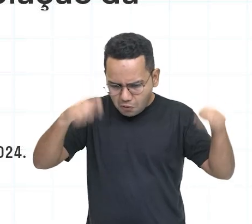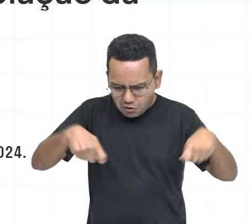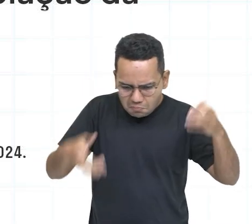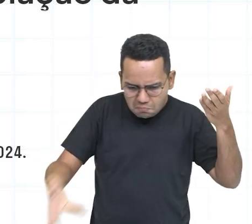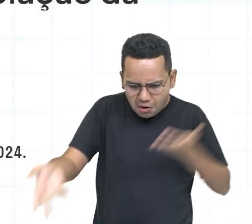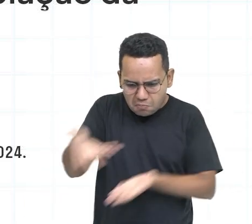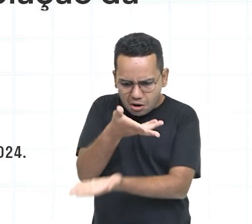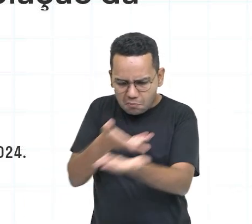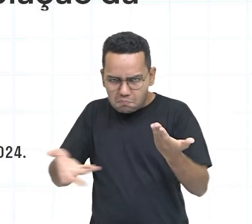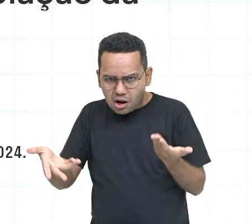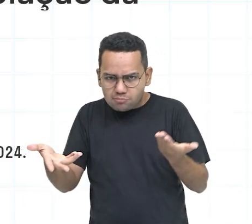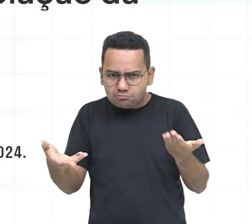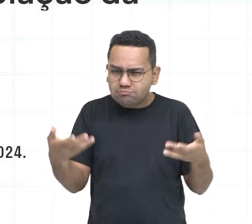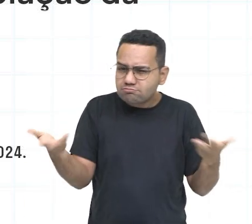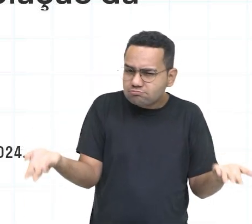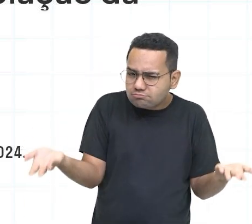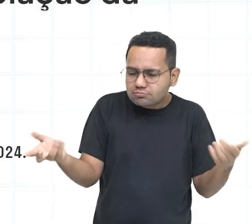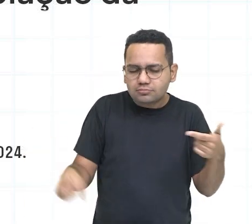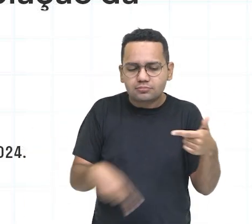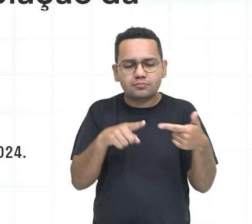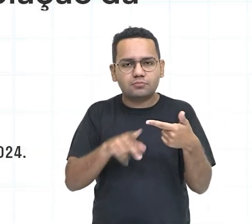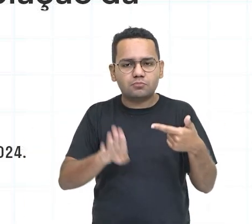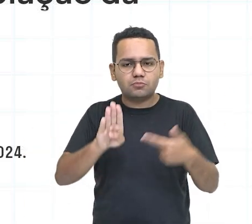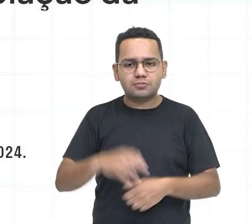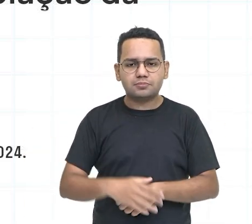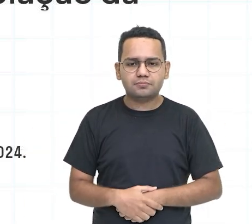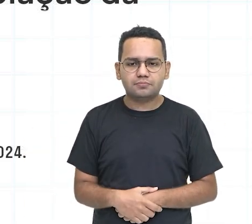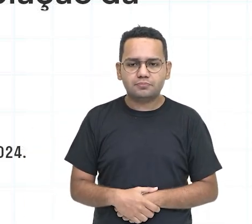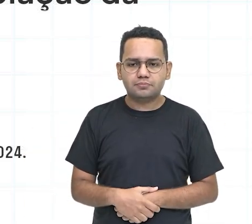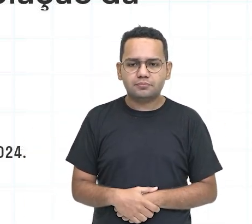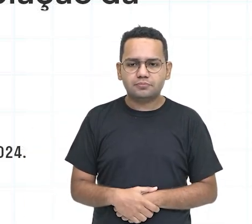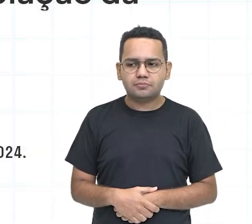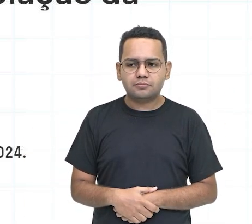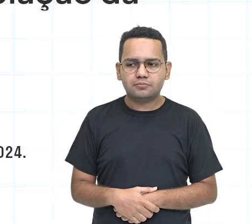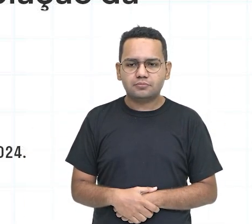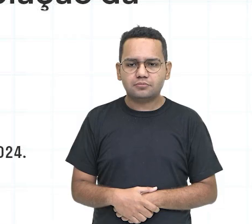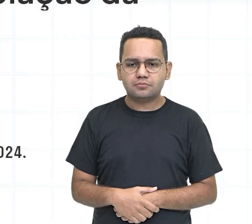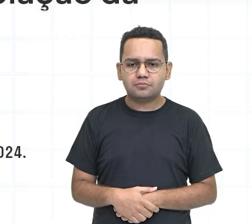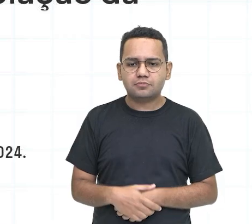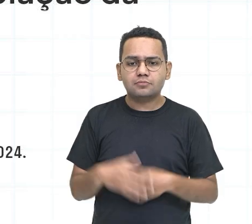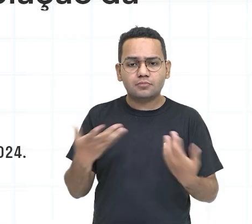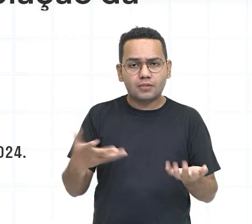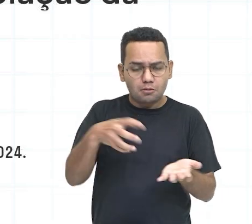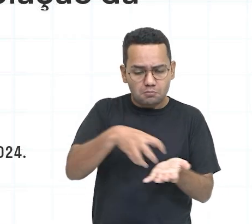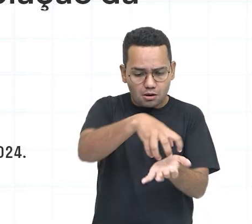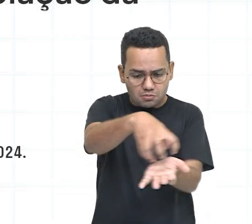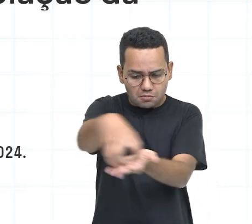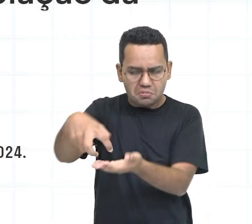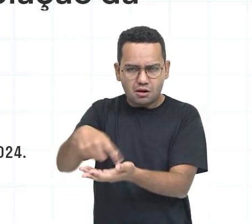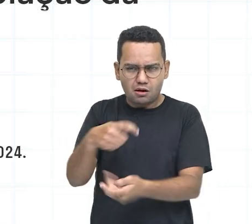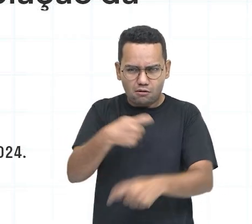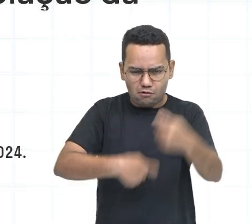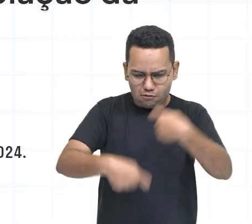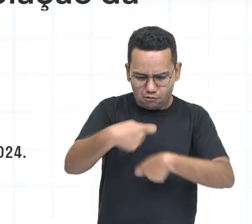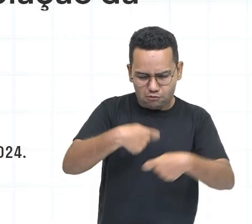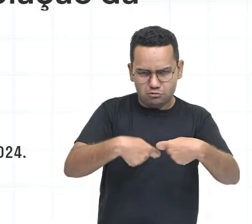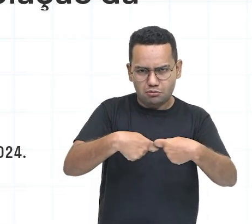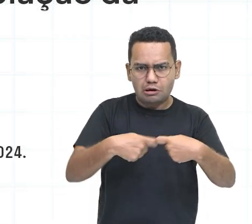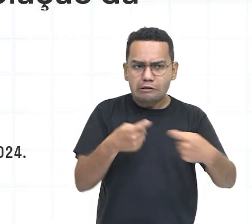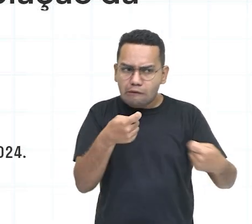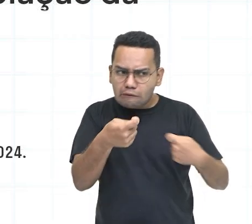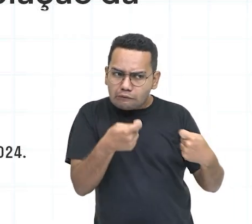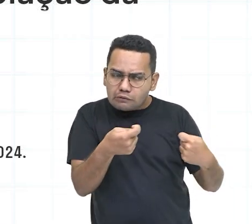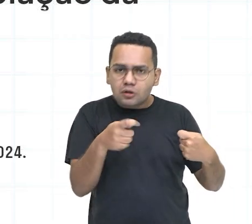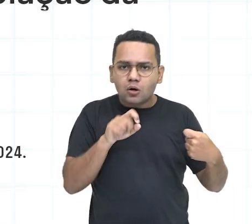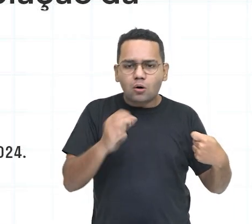culturais? Letra B. Para facilitar o controle administrativo e a exploração econômica.